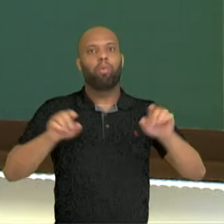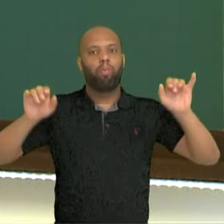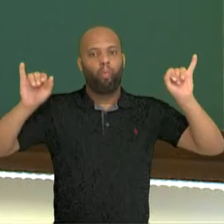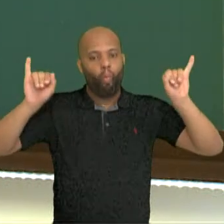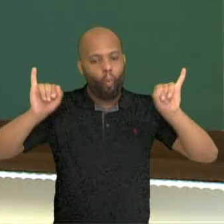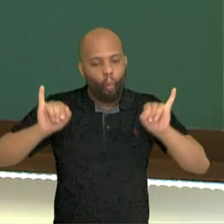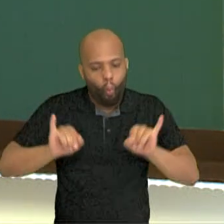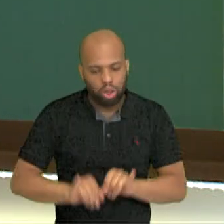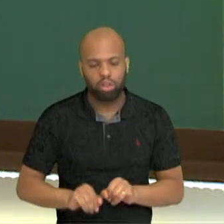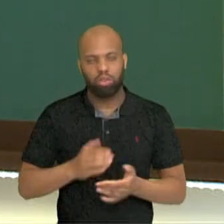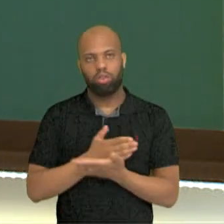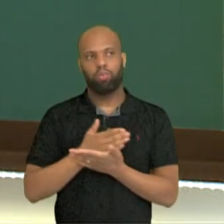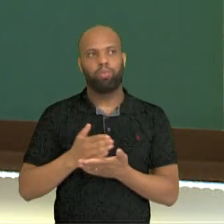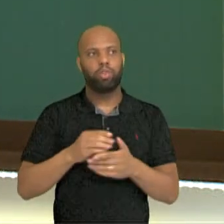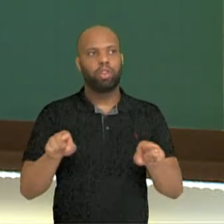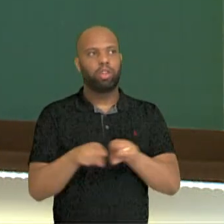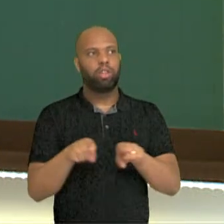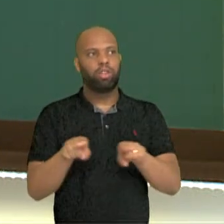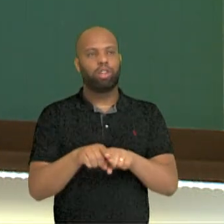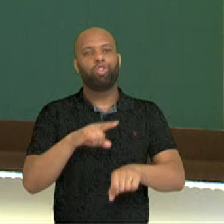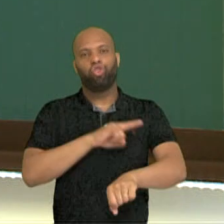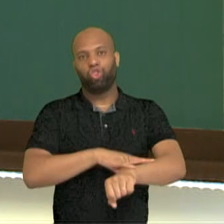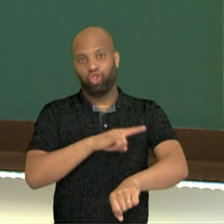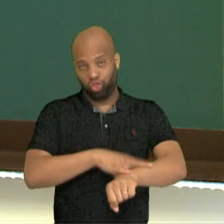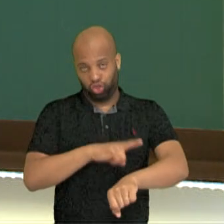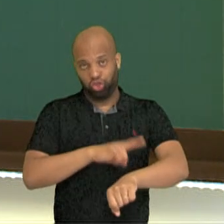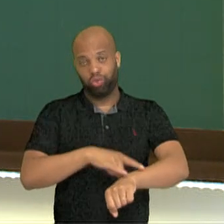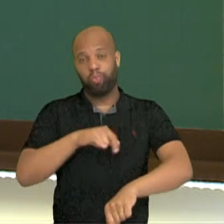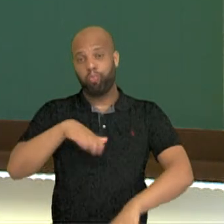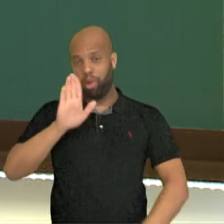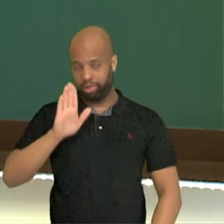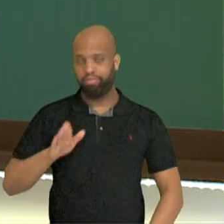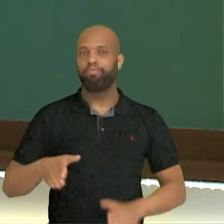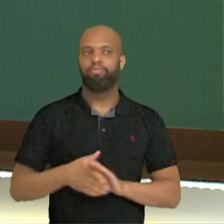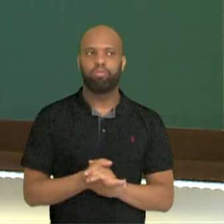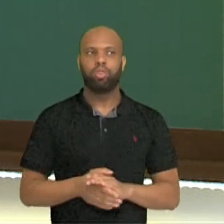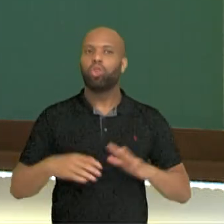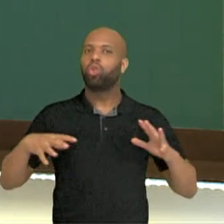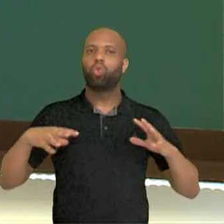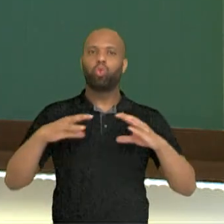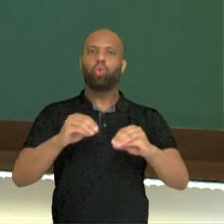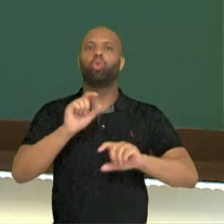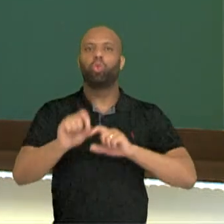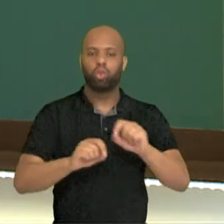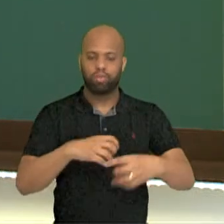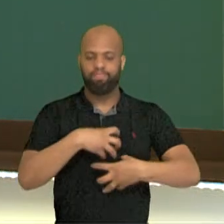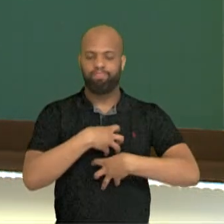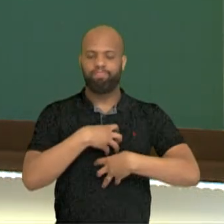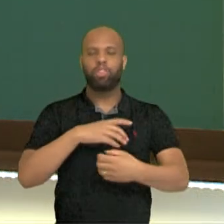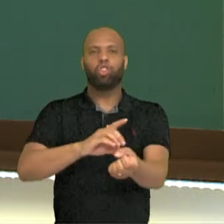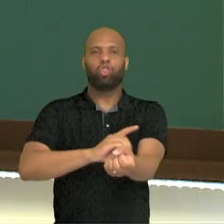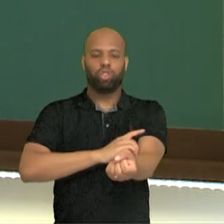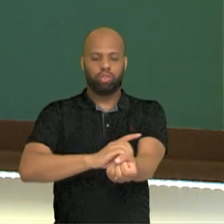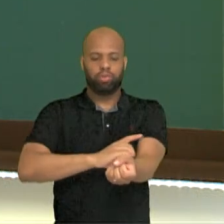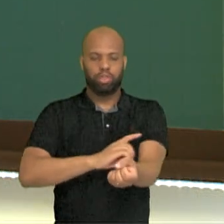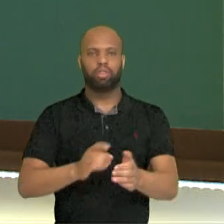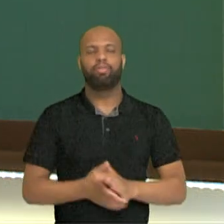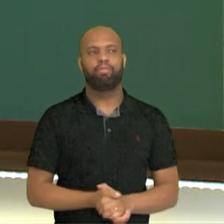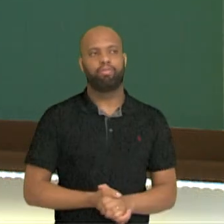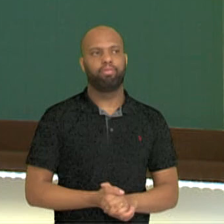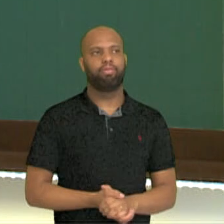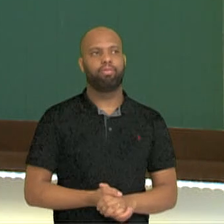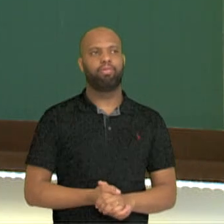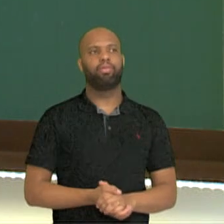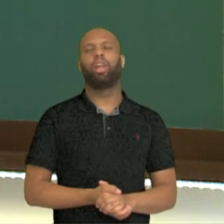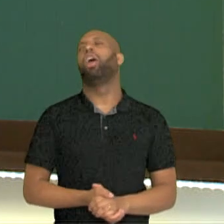emagrecimento e urina aumentada. Tudo isso são sintomas do diabetes. Então, veja lá.